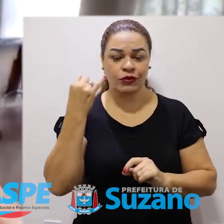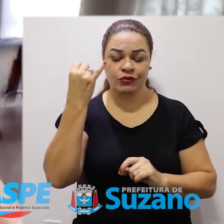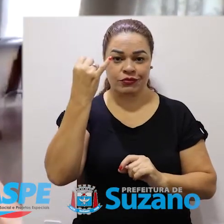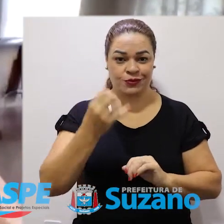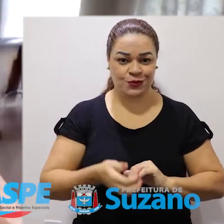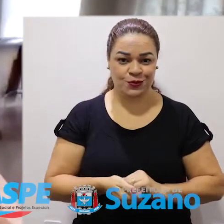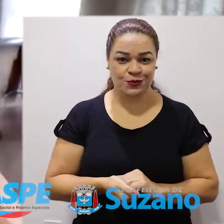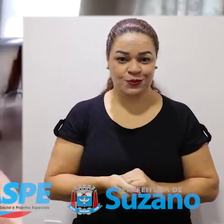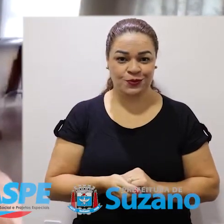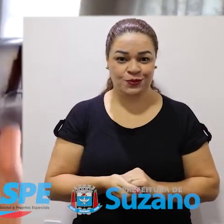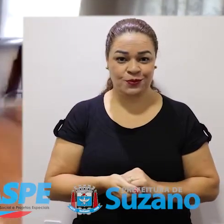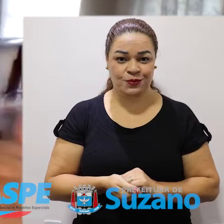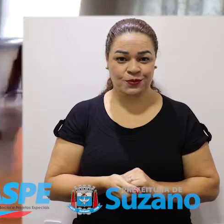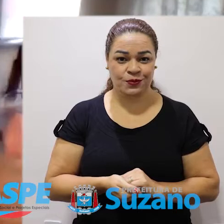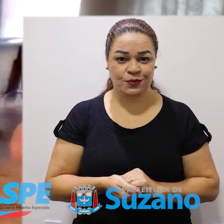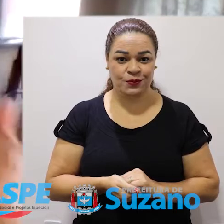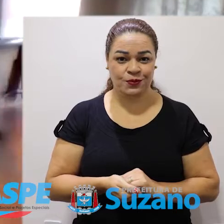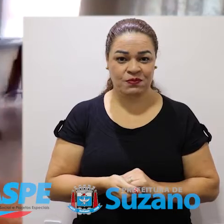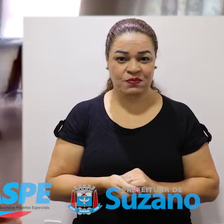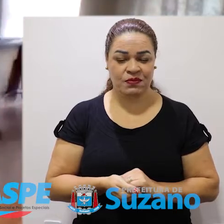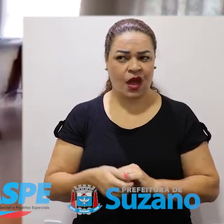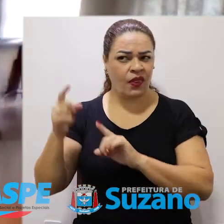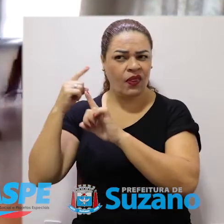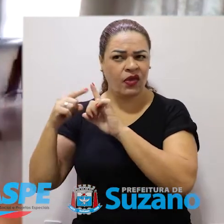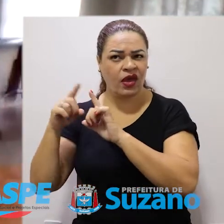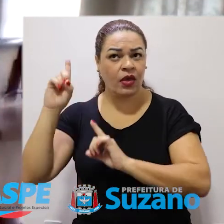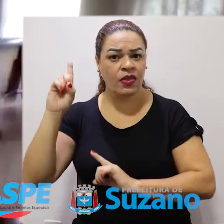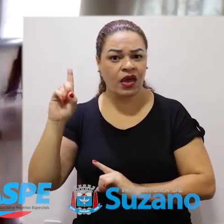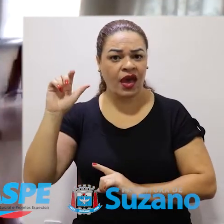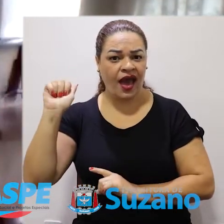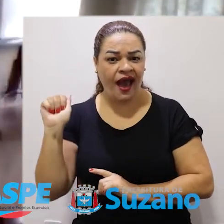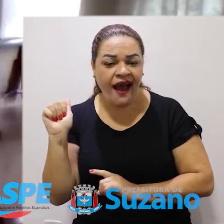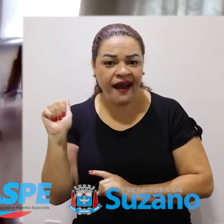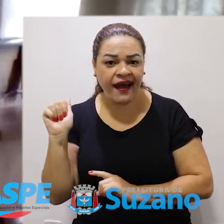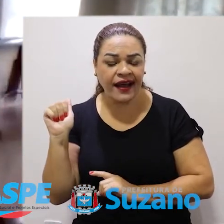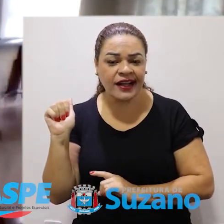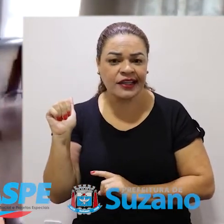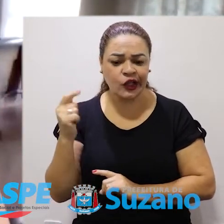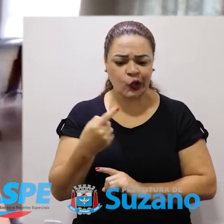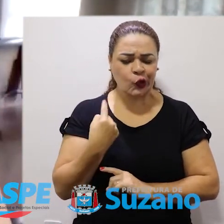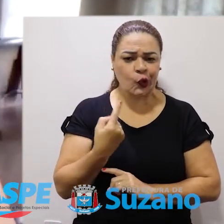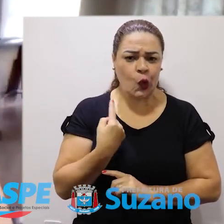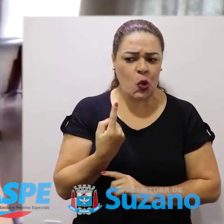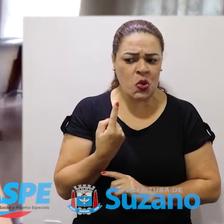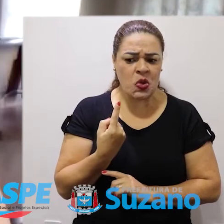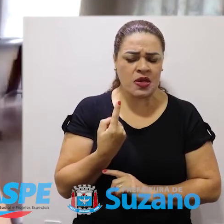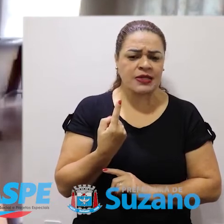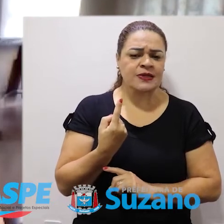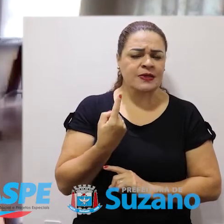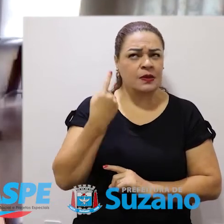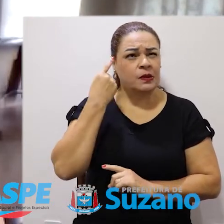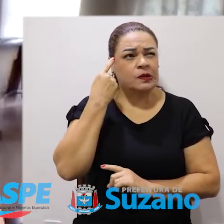gente. Então, quando a gente fala deficiente auditivo, a gente está imbuído, a gente está